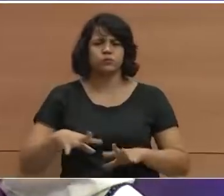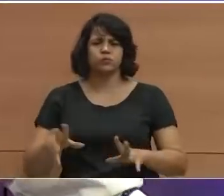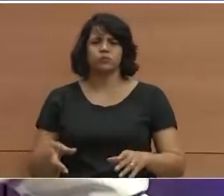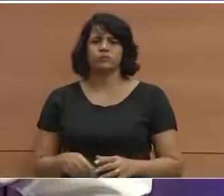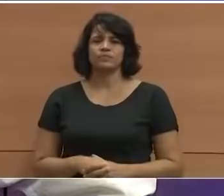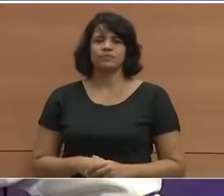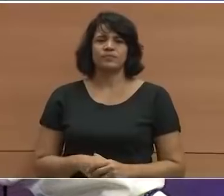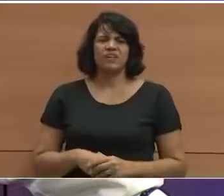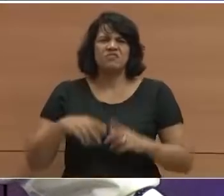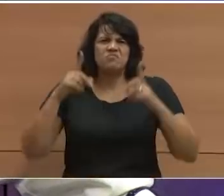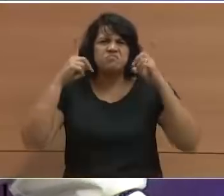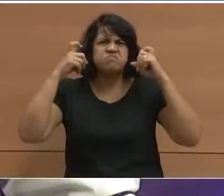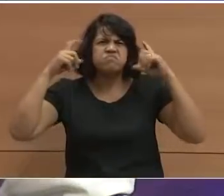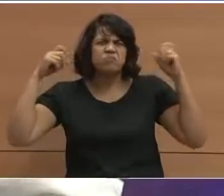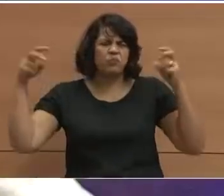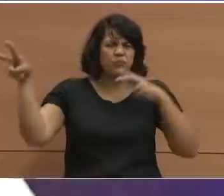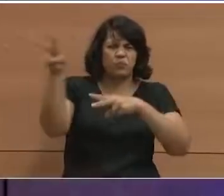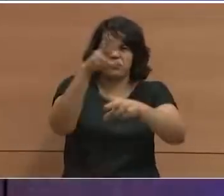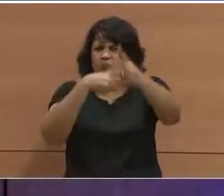vento